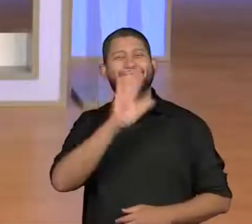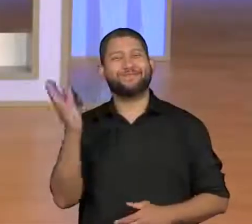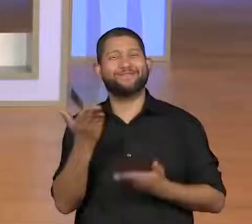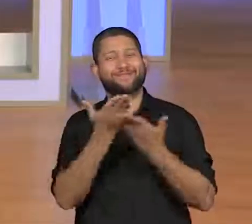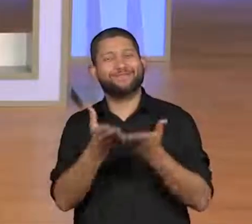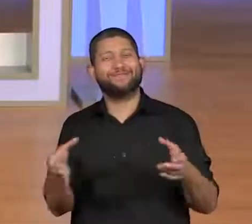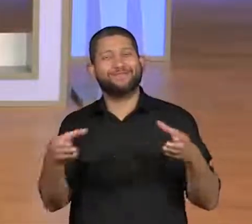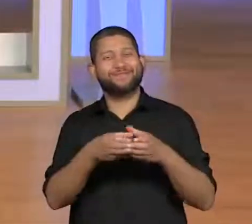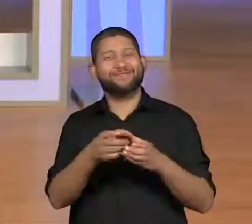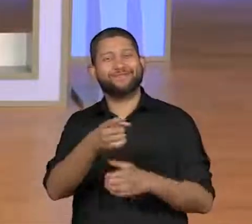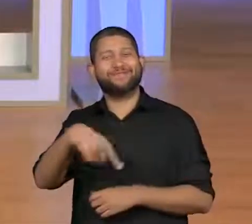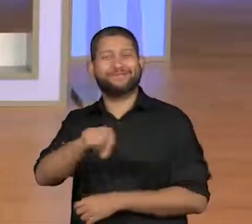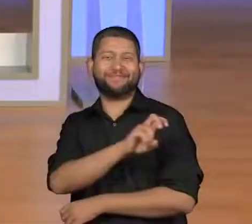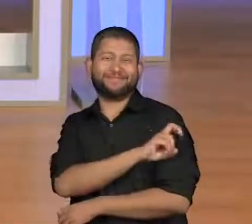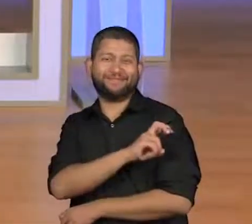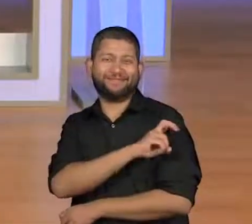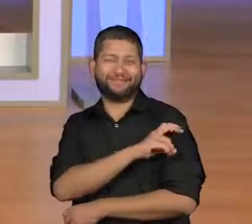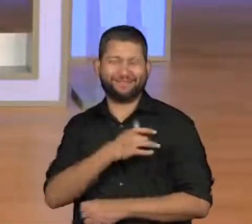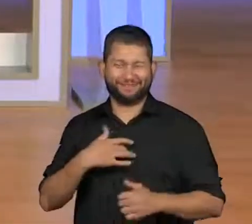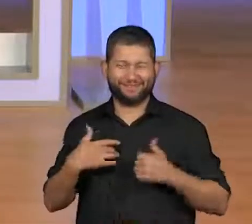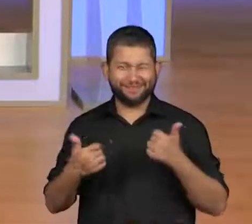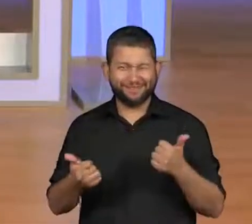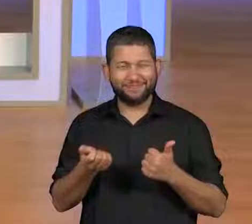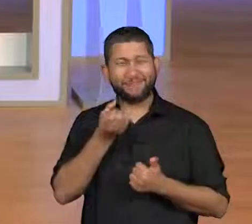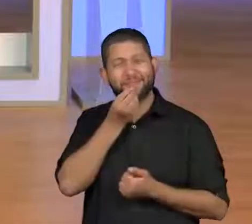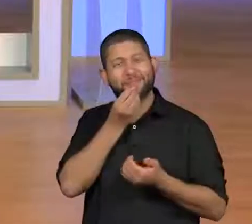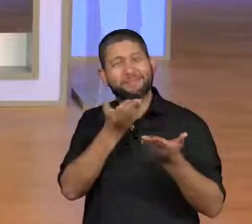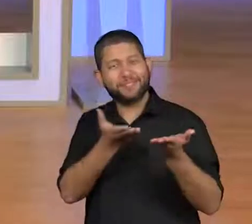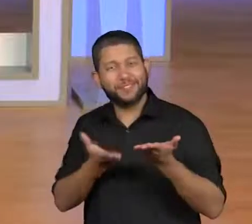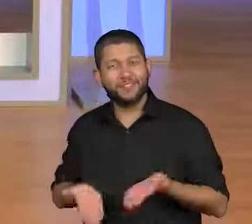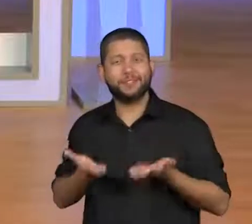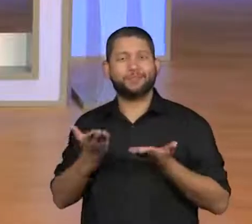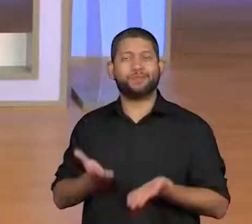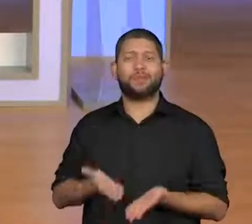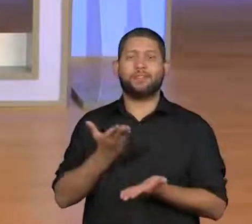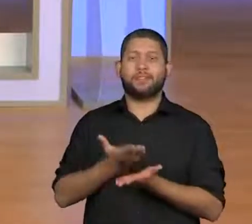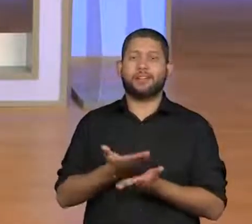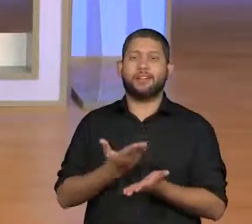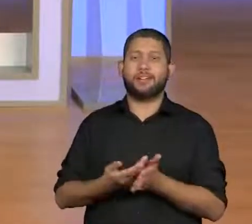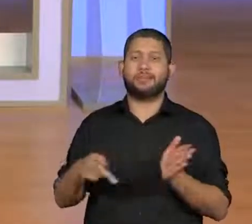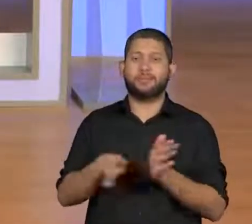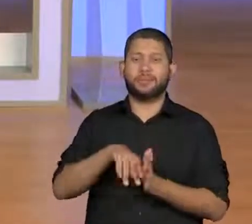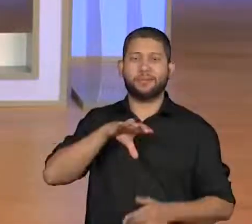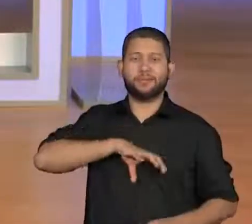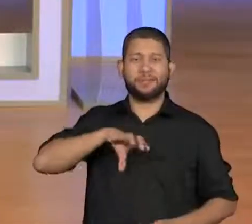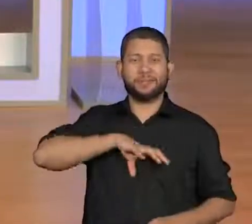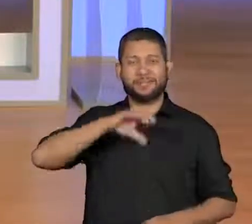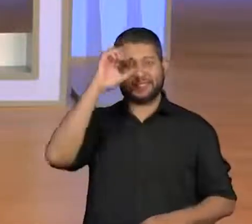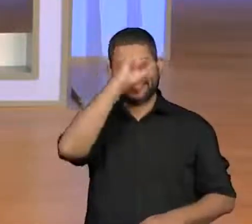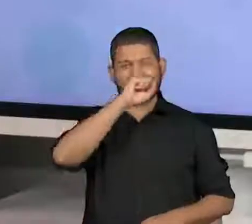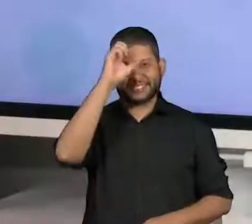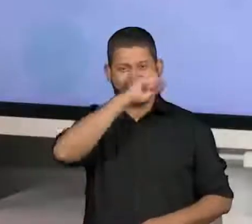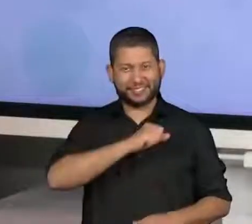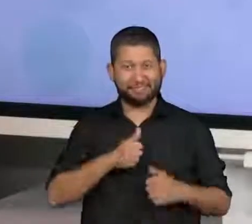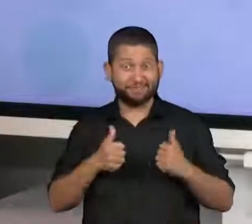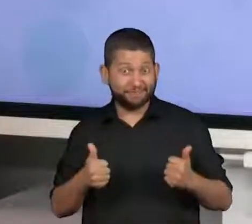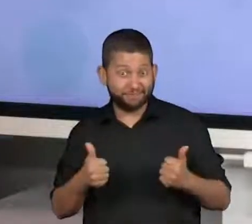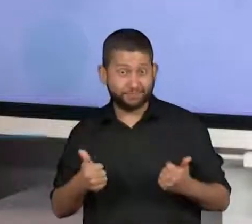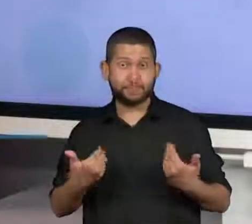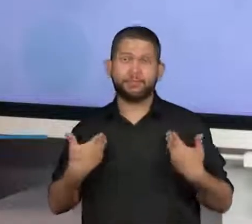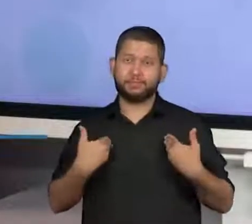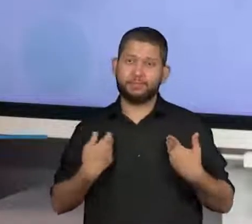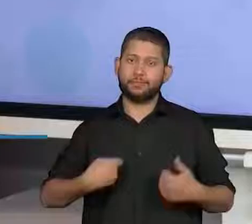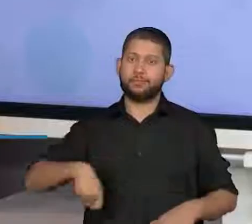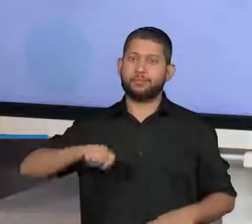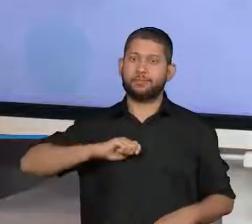Olá, galerinha do 5º ano, sejam muito bem-vindos à nossa aula de língua portuguesa. Eu sou a